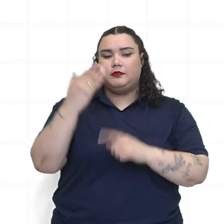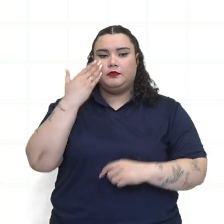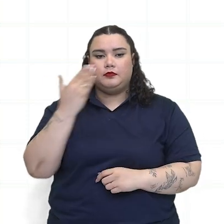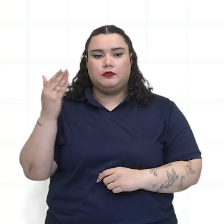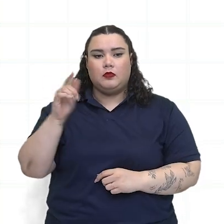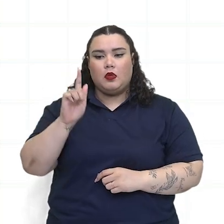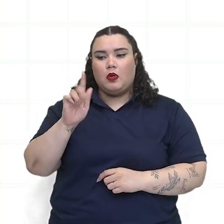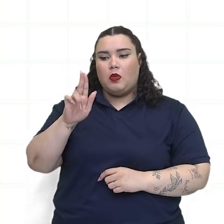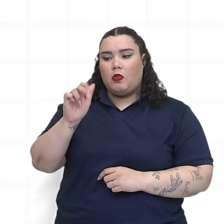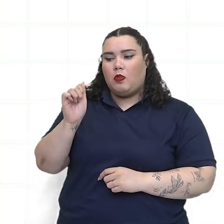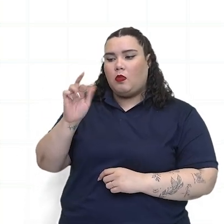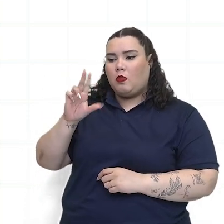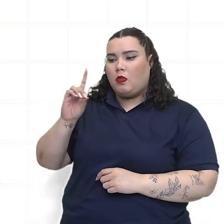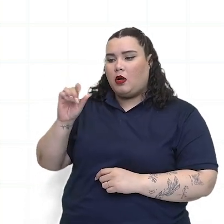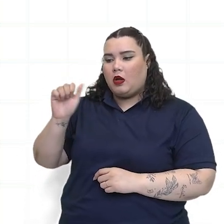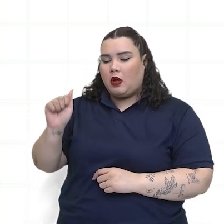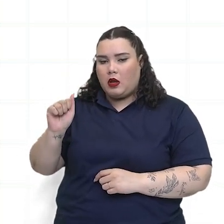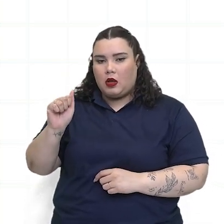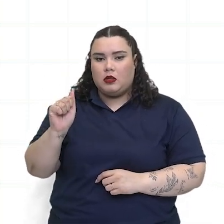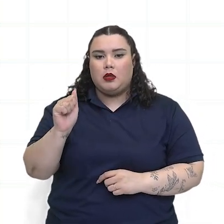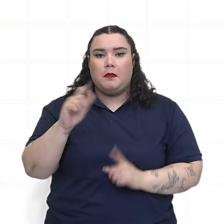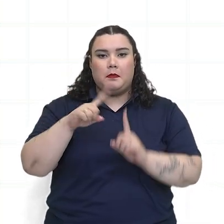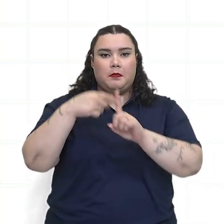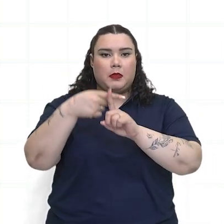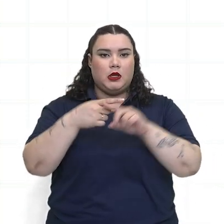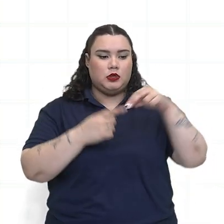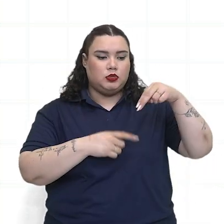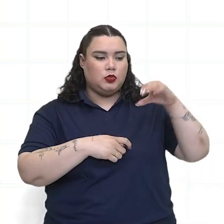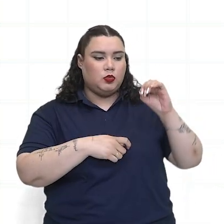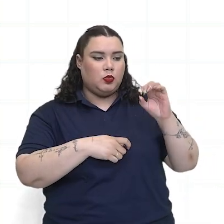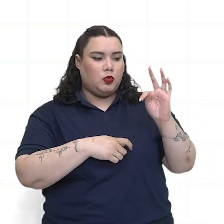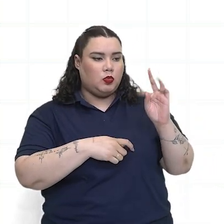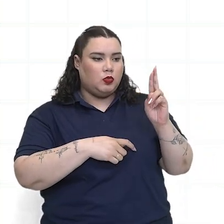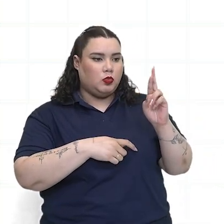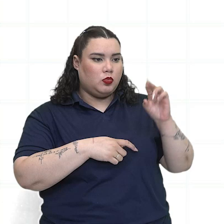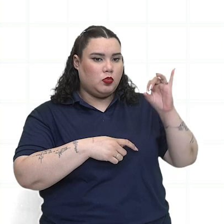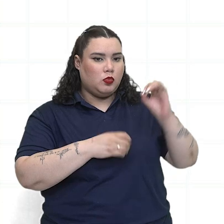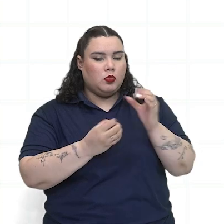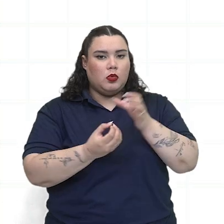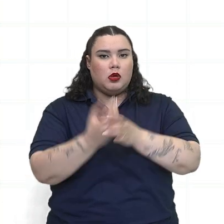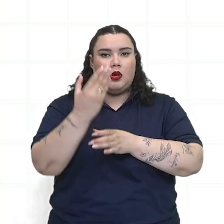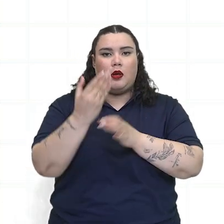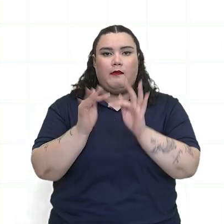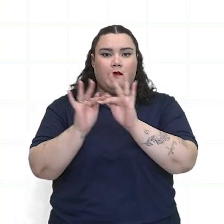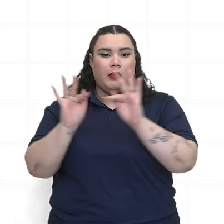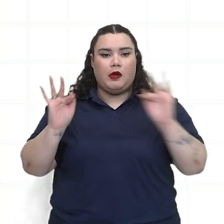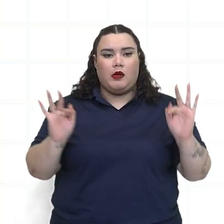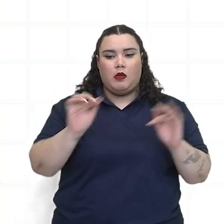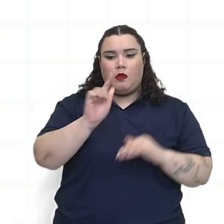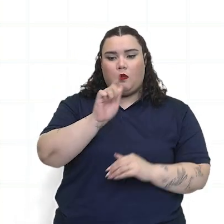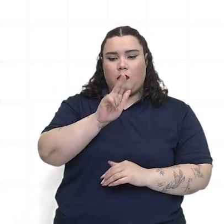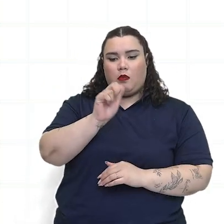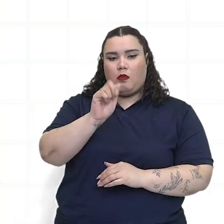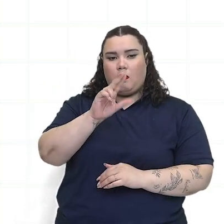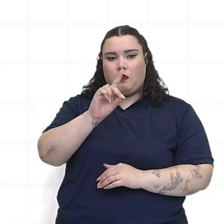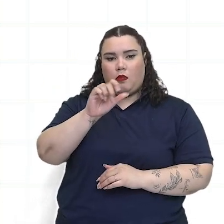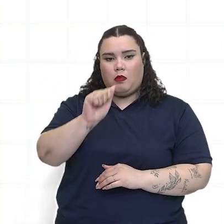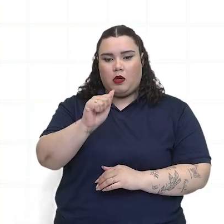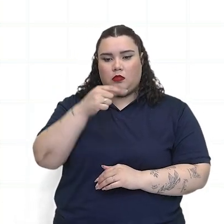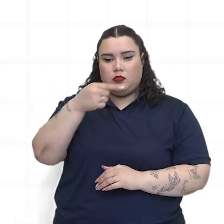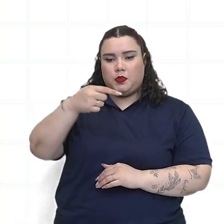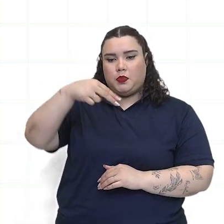Olha, guarda mais noturno formou a palavra guarda noturno. O som é o mesmo, a grafia